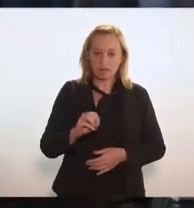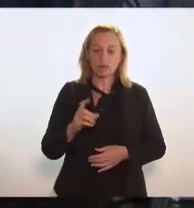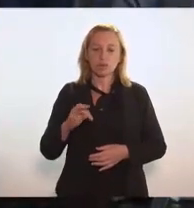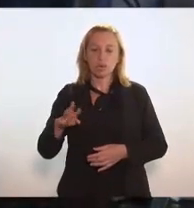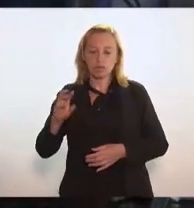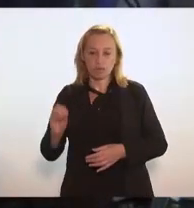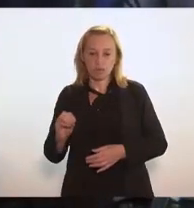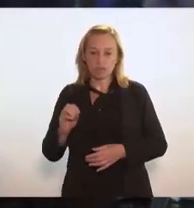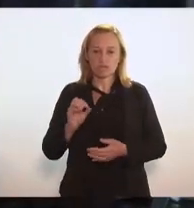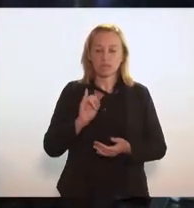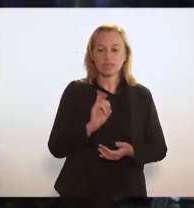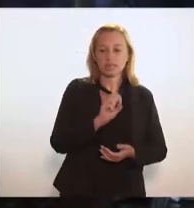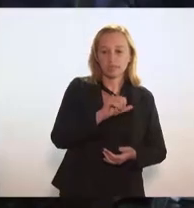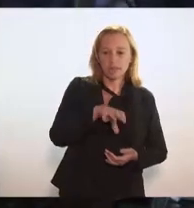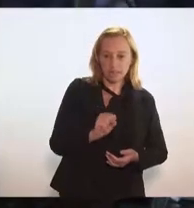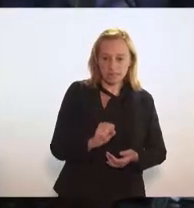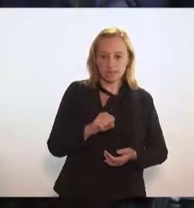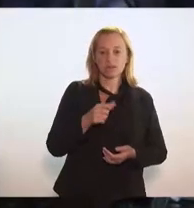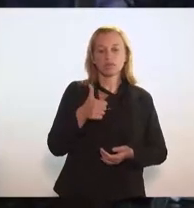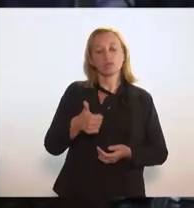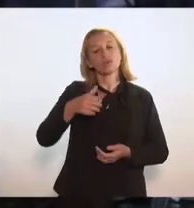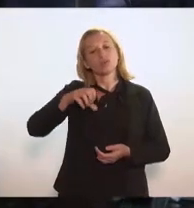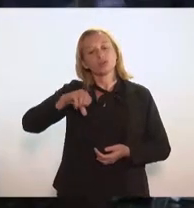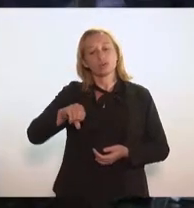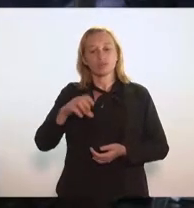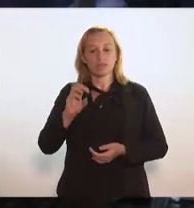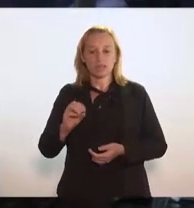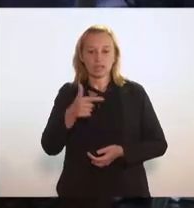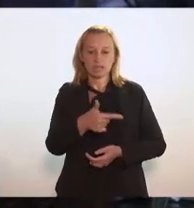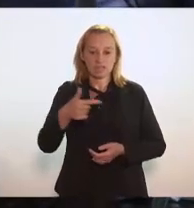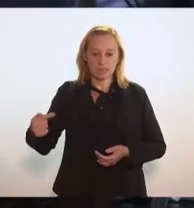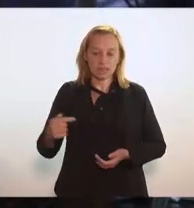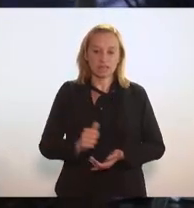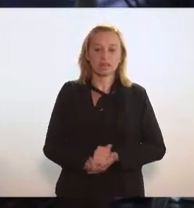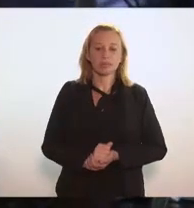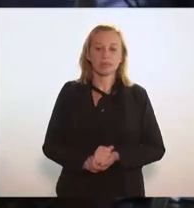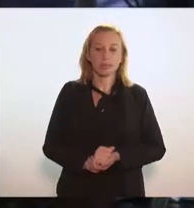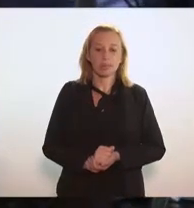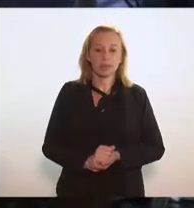ICMS 190/17, nos termos em que especifica